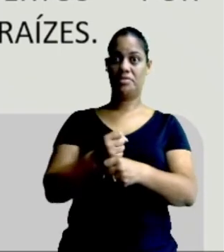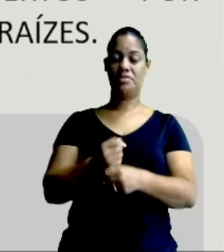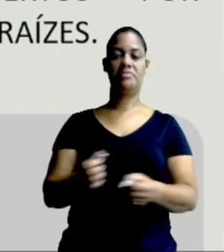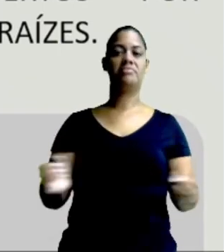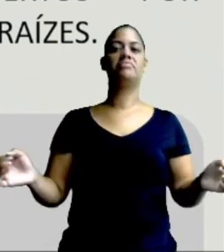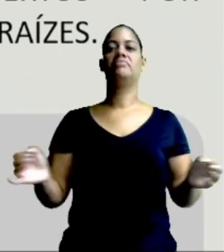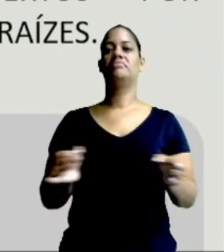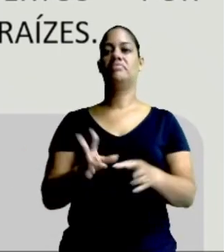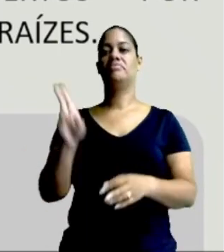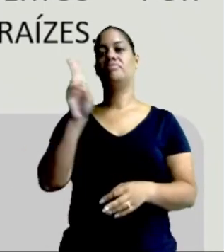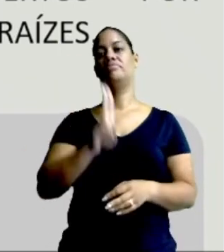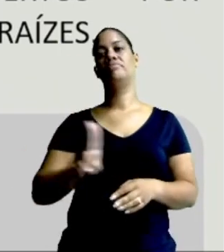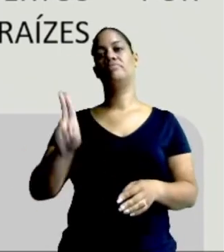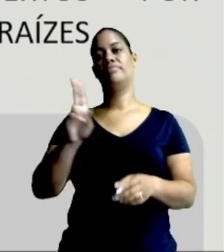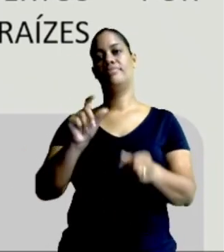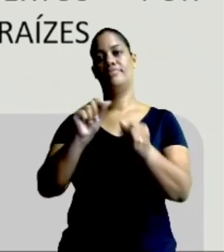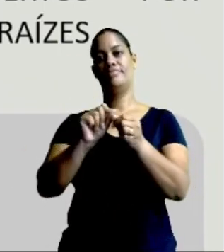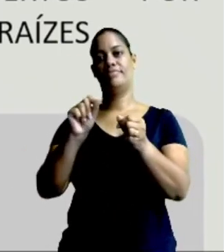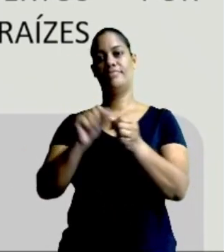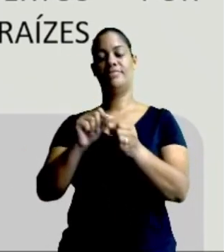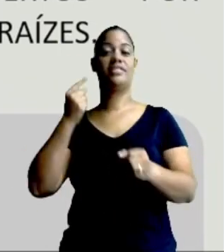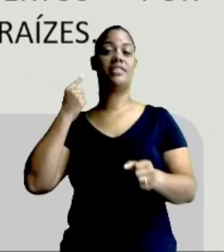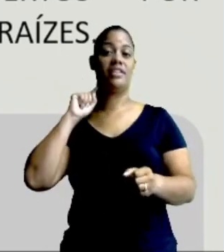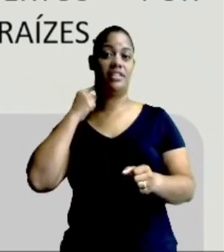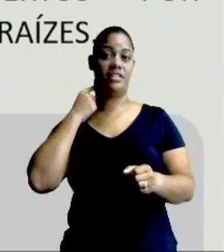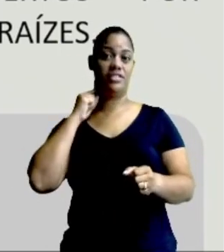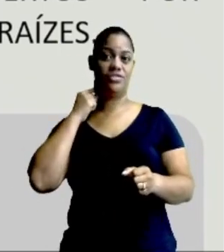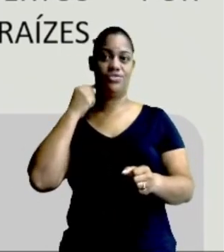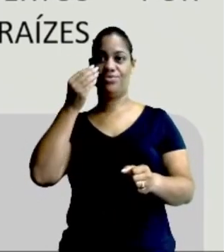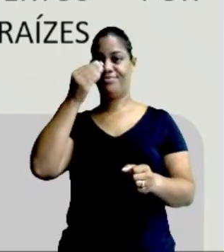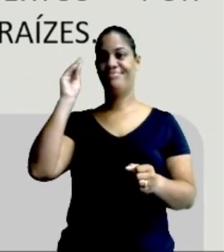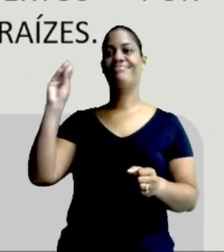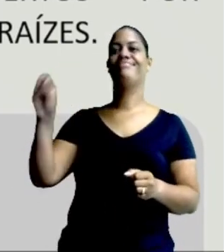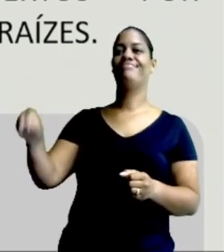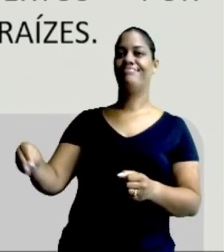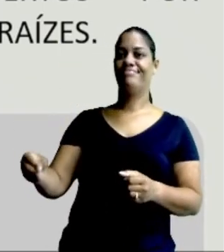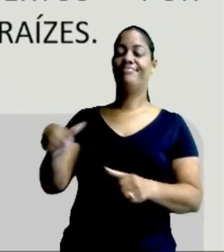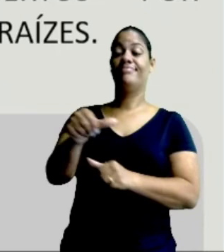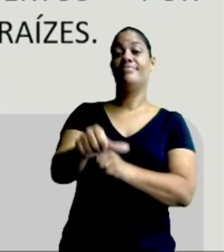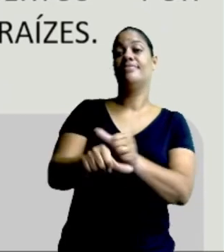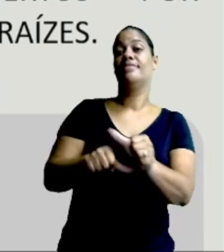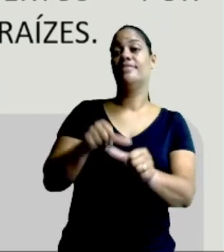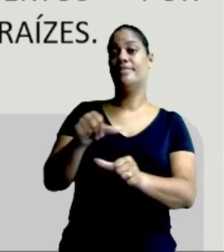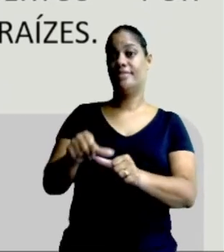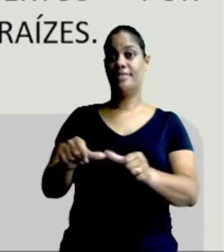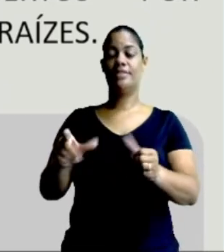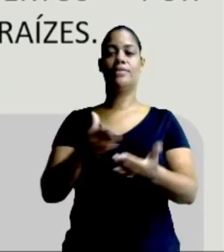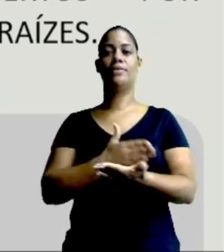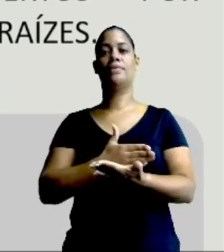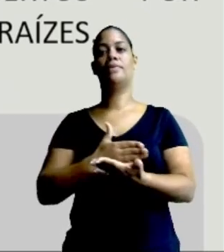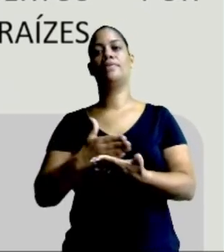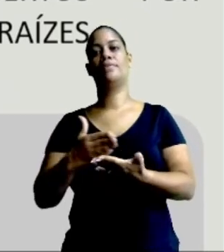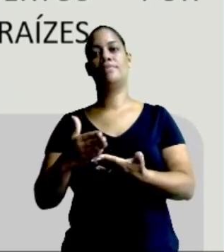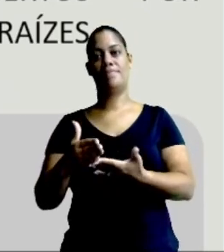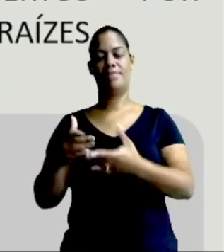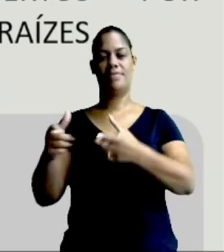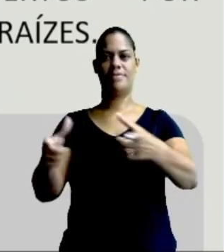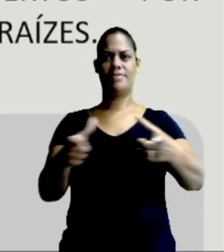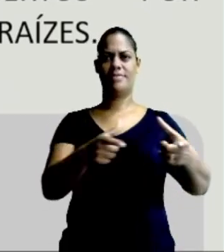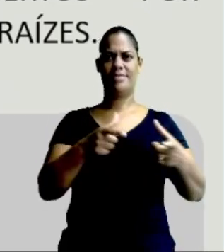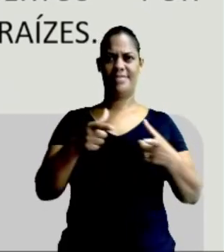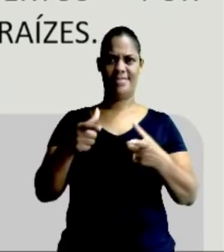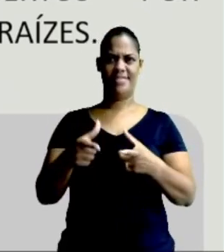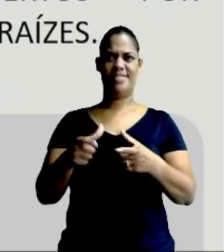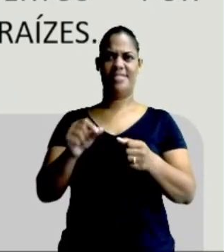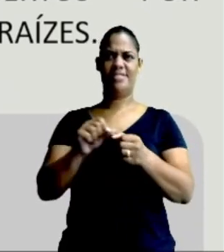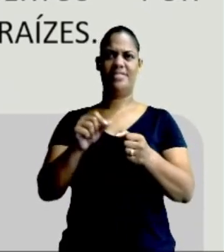aterros e serviram como lixões. Nessa transição, surgem cordões arenosos